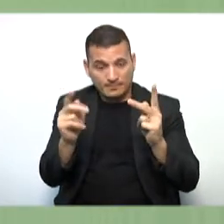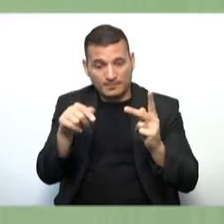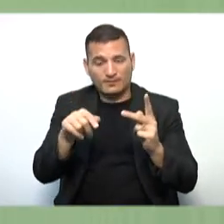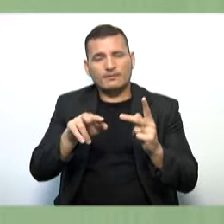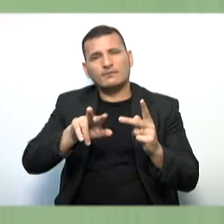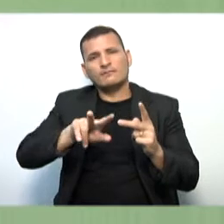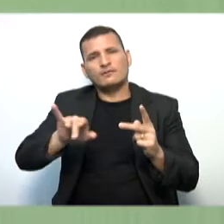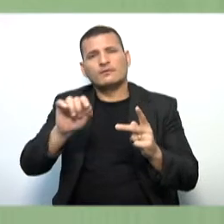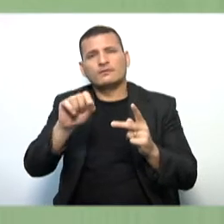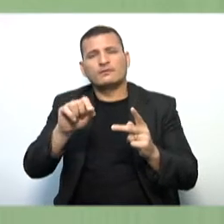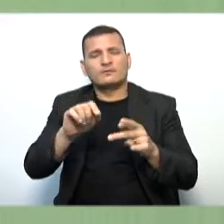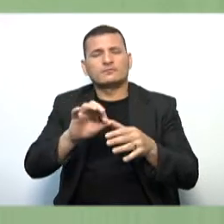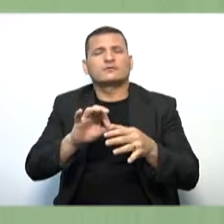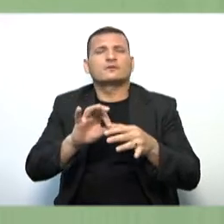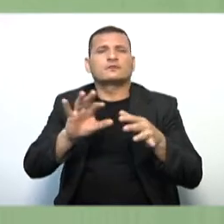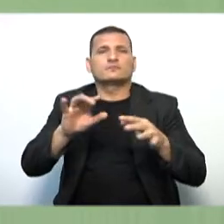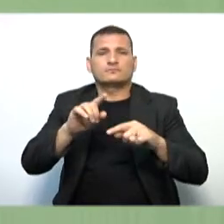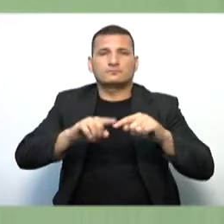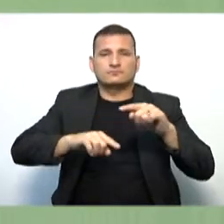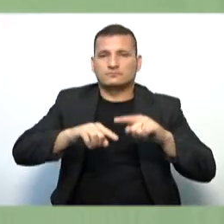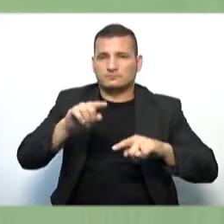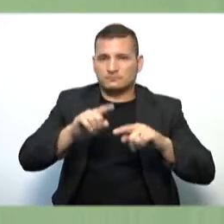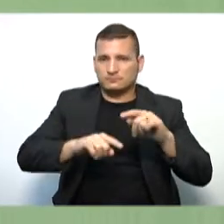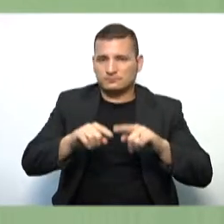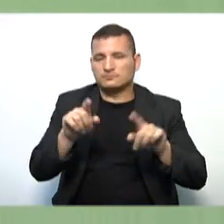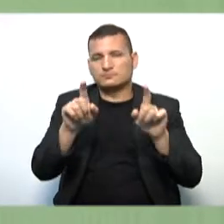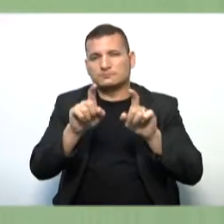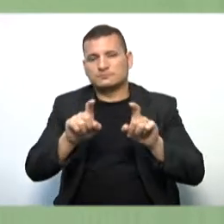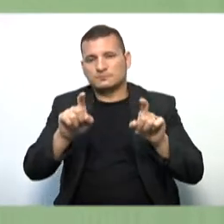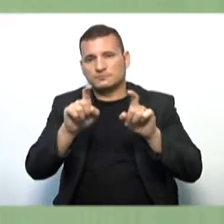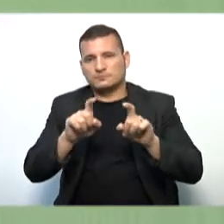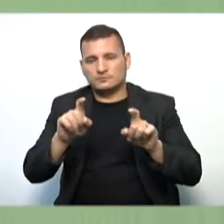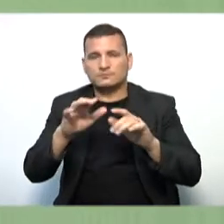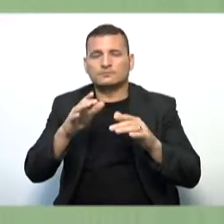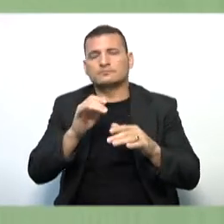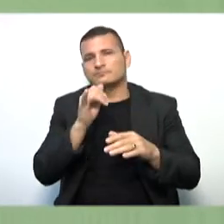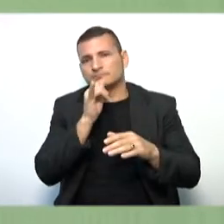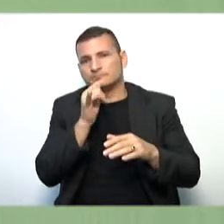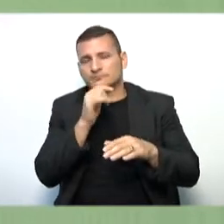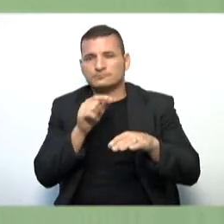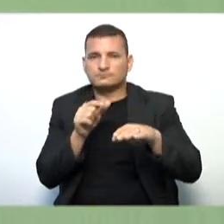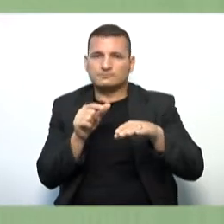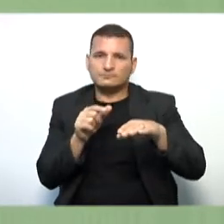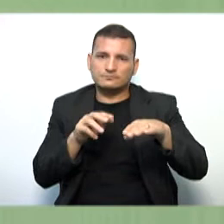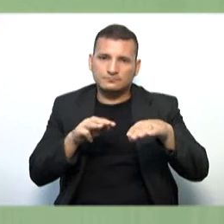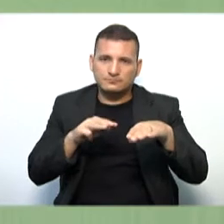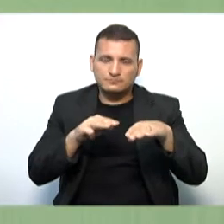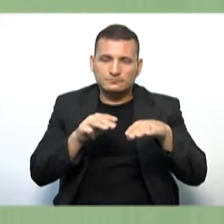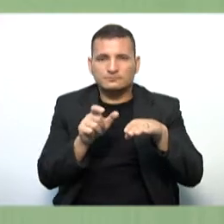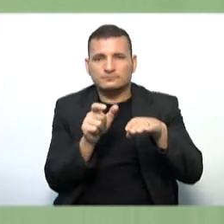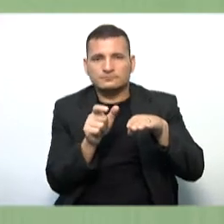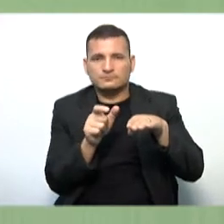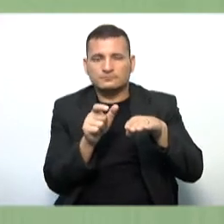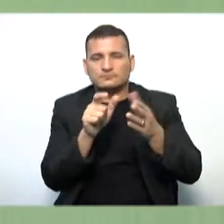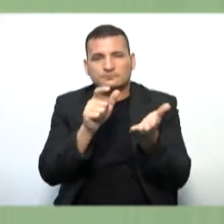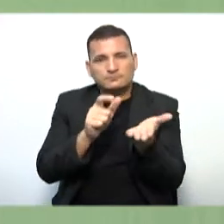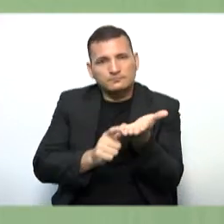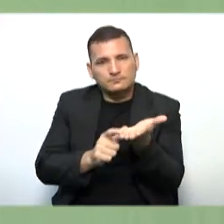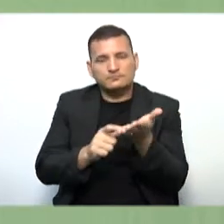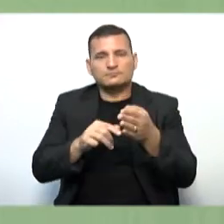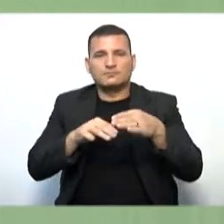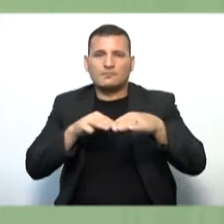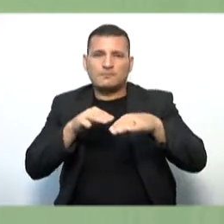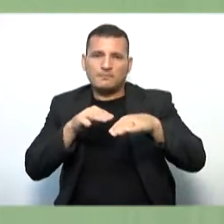recursos necessários para a computação. E a gente destaca, por exemplo, processador, memória e dispositivos de entrada e saída que